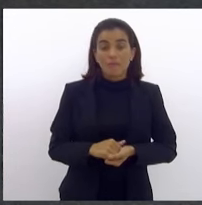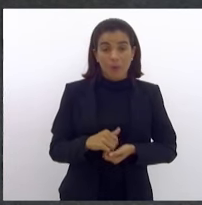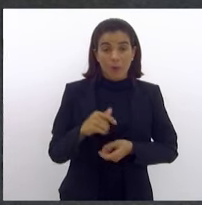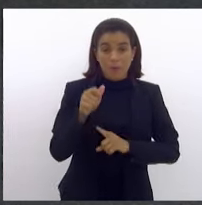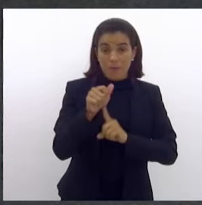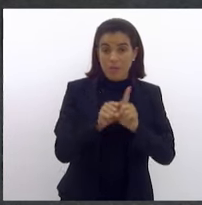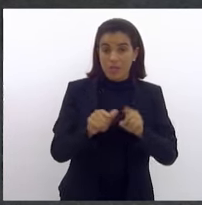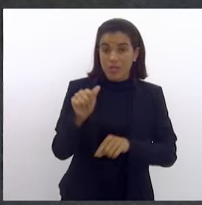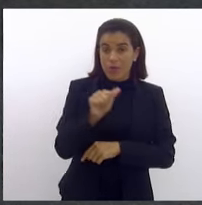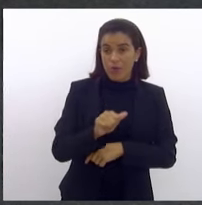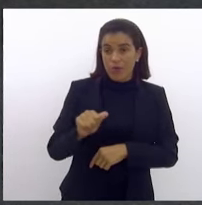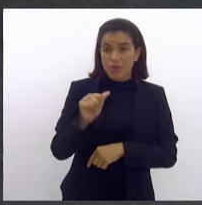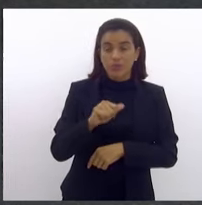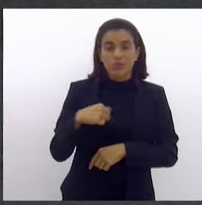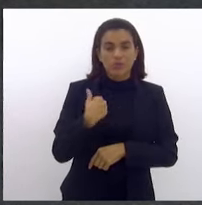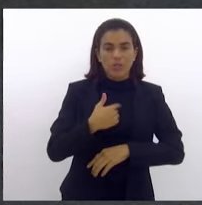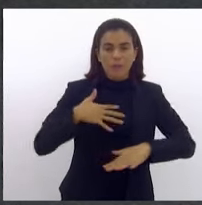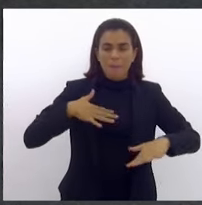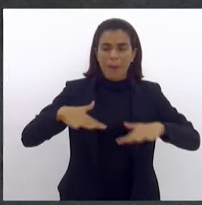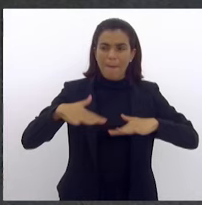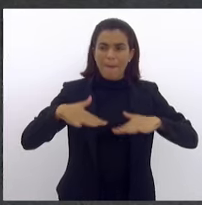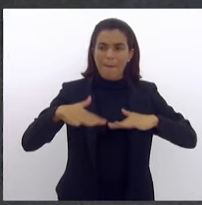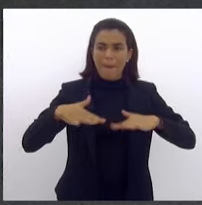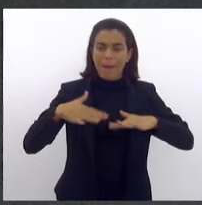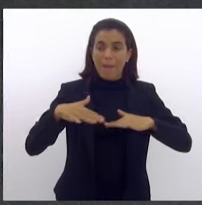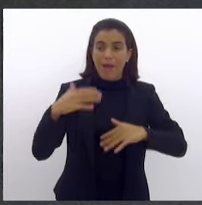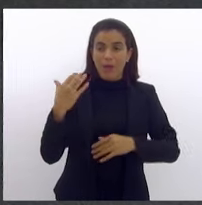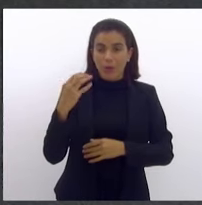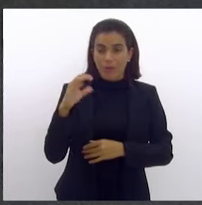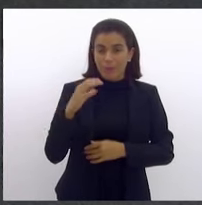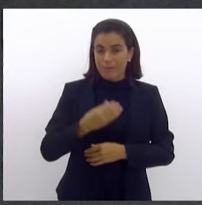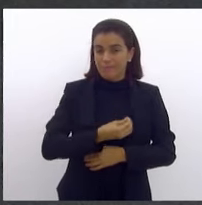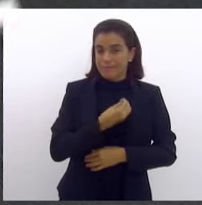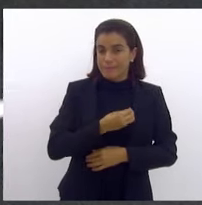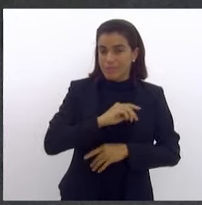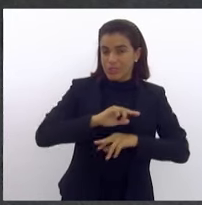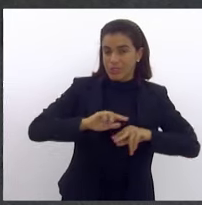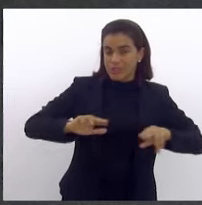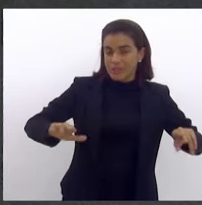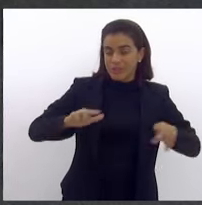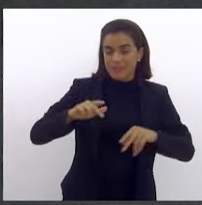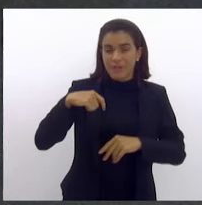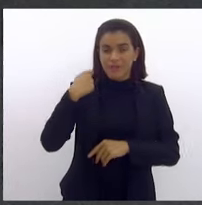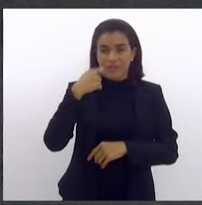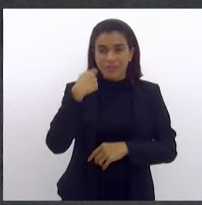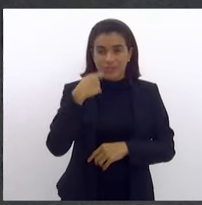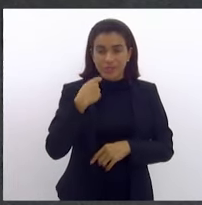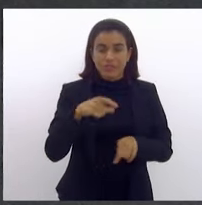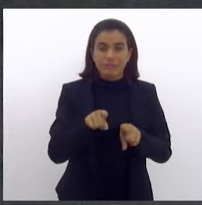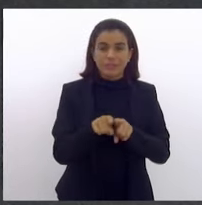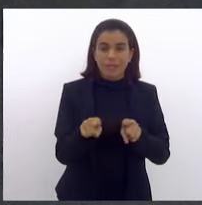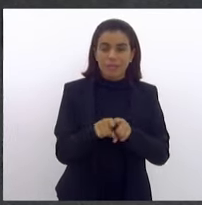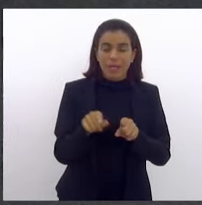agosto, fizemos um ato em Copacabana, com a participação de vários artistas, de produtores culturais, da Associação de Moradores